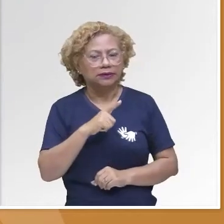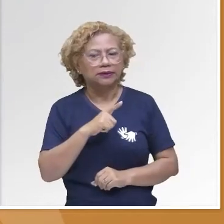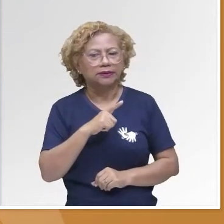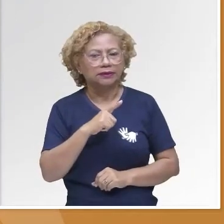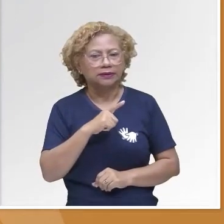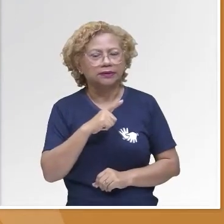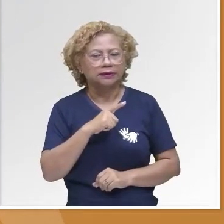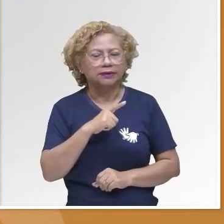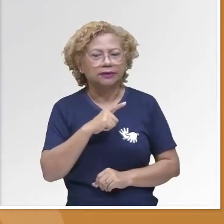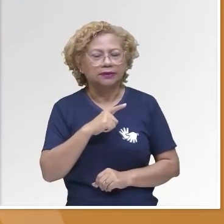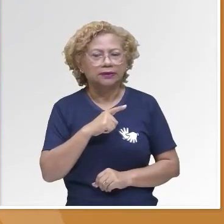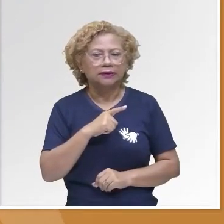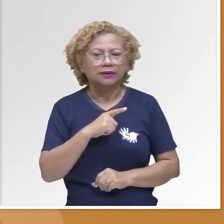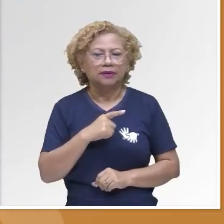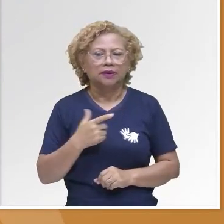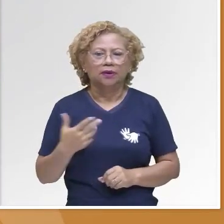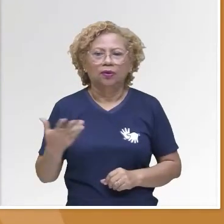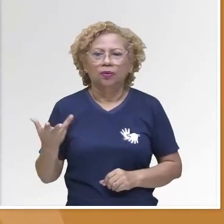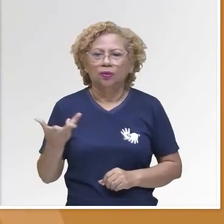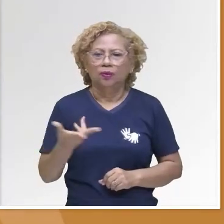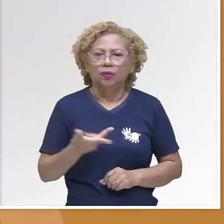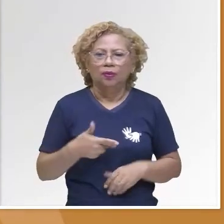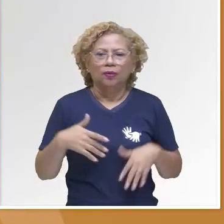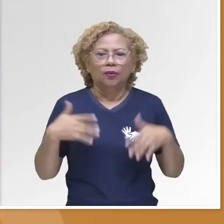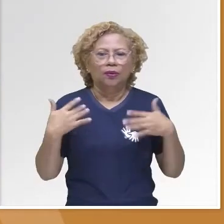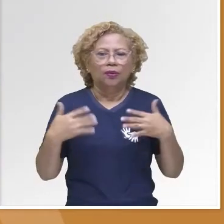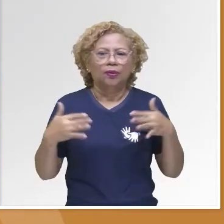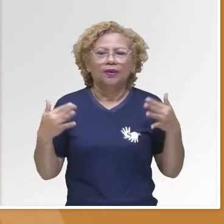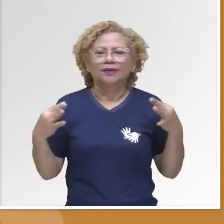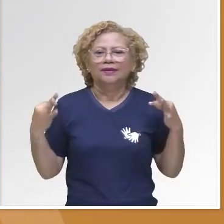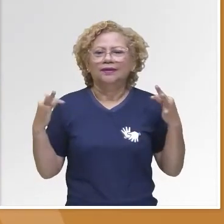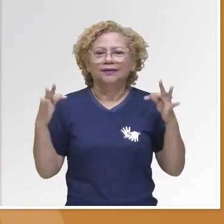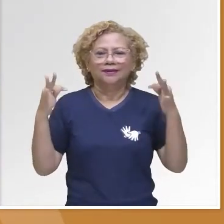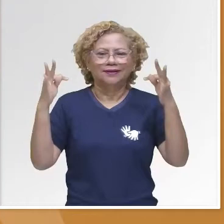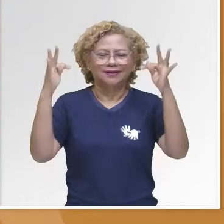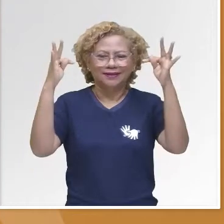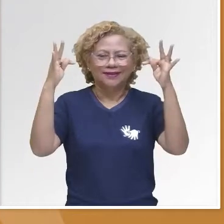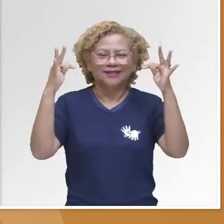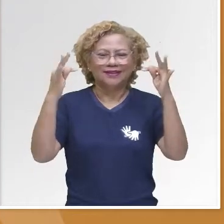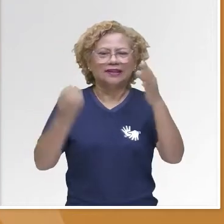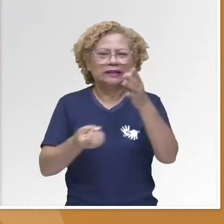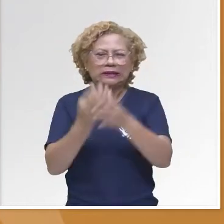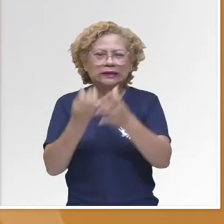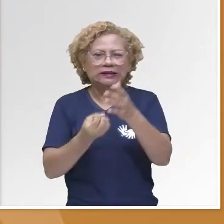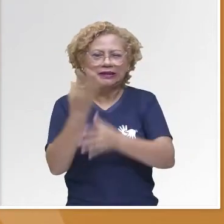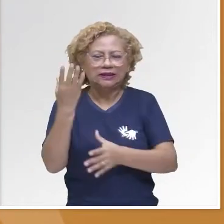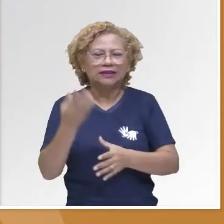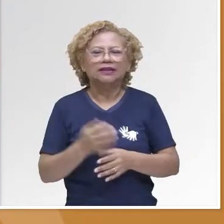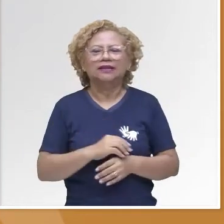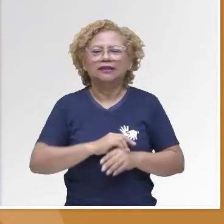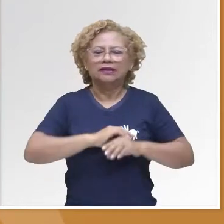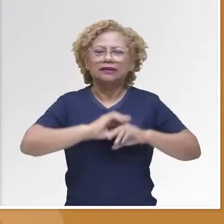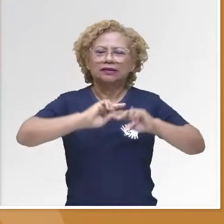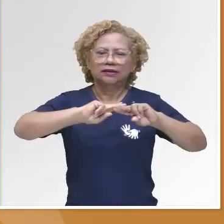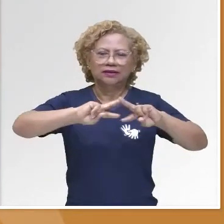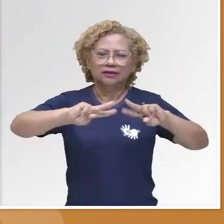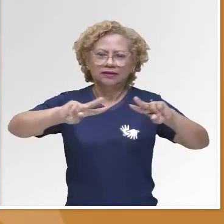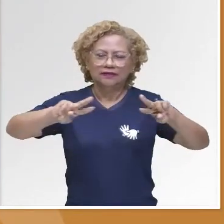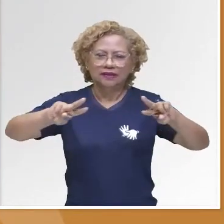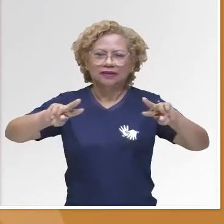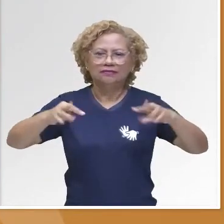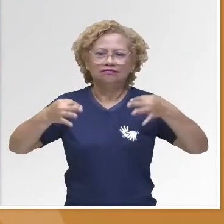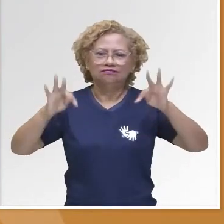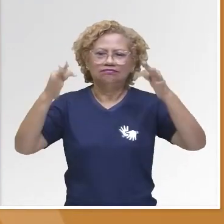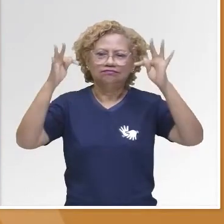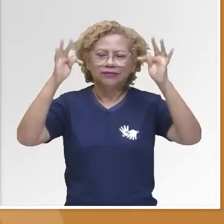envolvimento tecnológico, a presença de robôs, né, tecnologias que ajudam a detectar os abalos